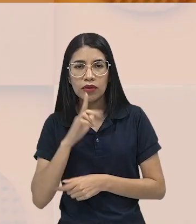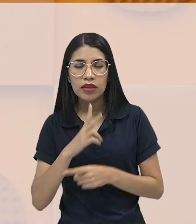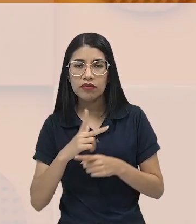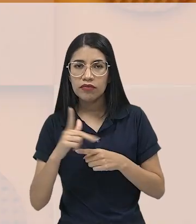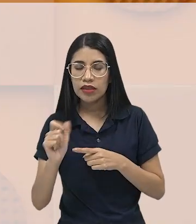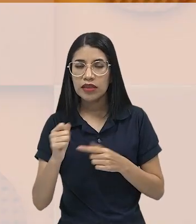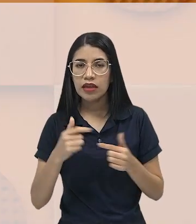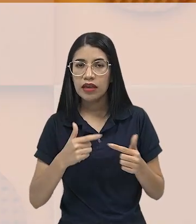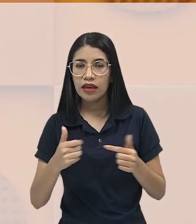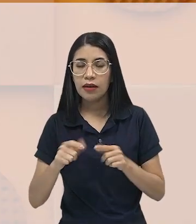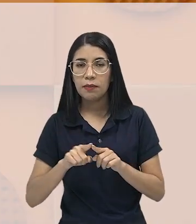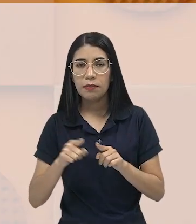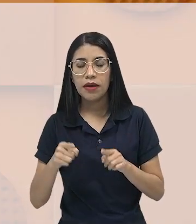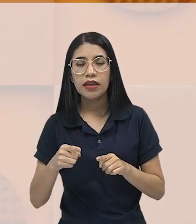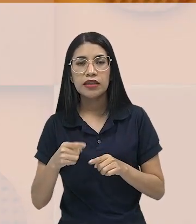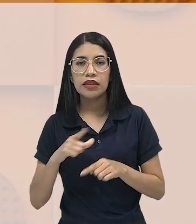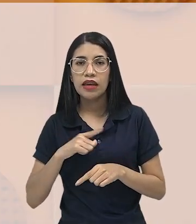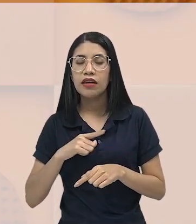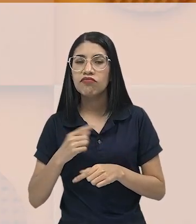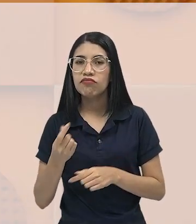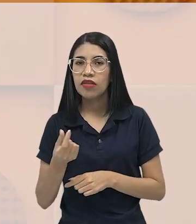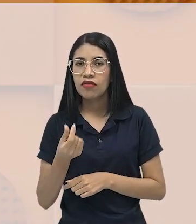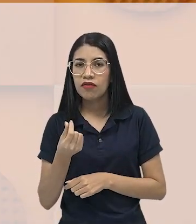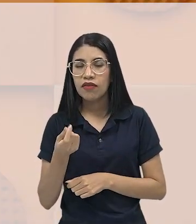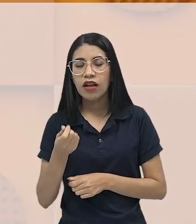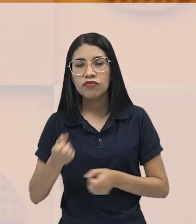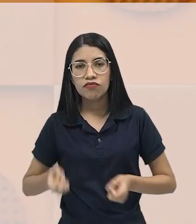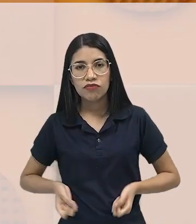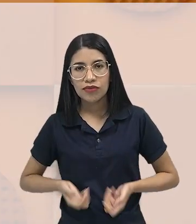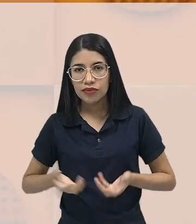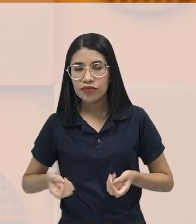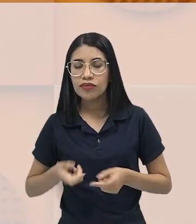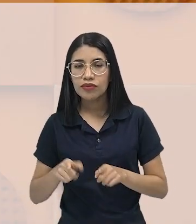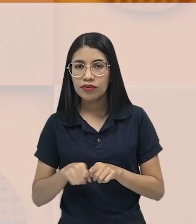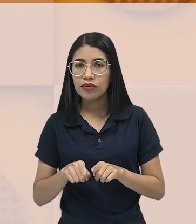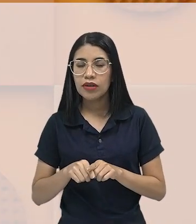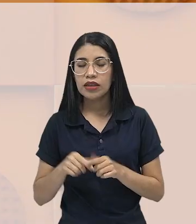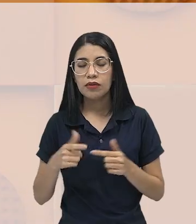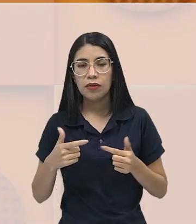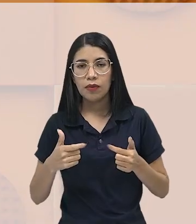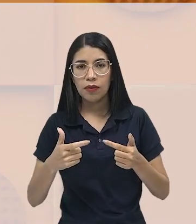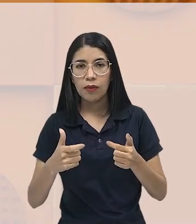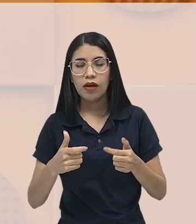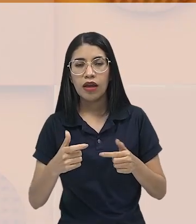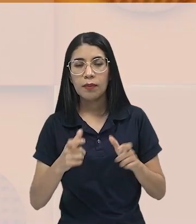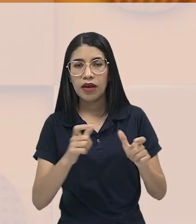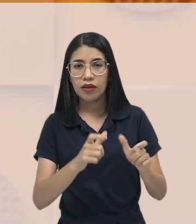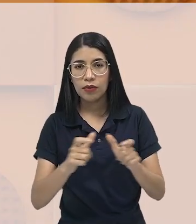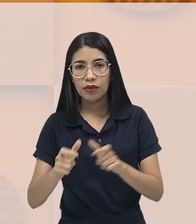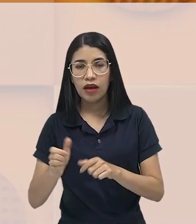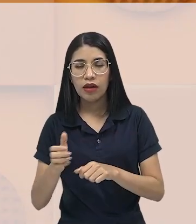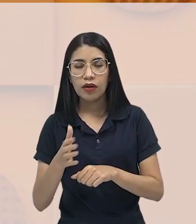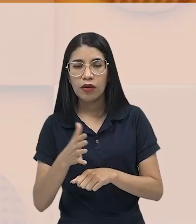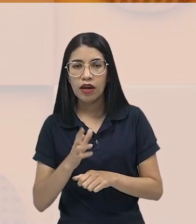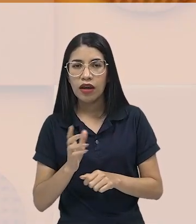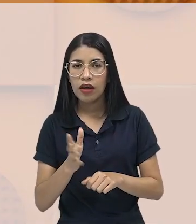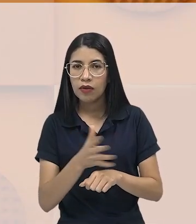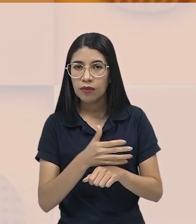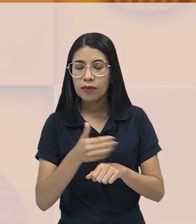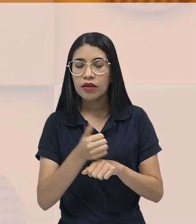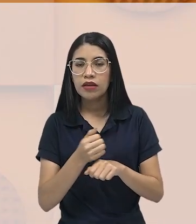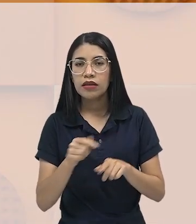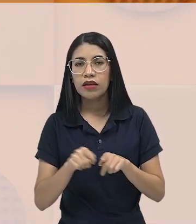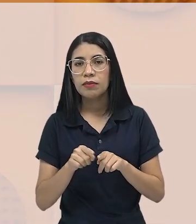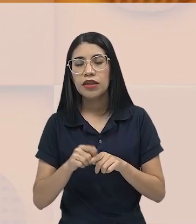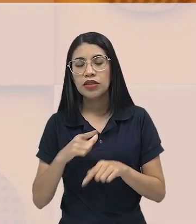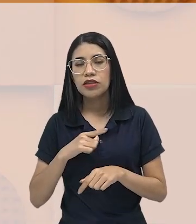numa guerra, né, sempre gera muitos custos. Então, a Inglaterra, por conta de luta por território, né, acaba gastando muito